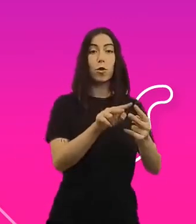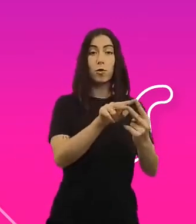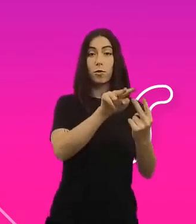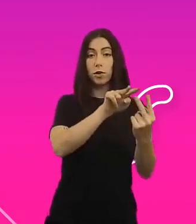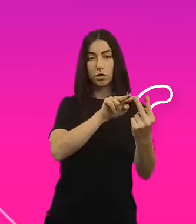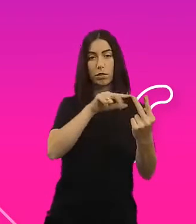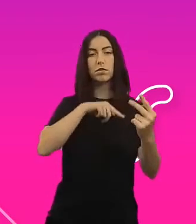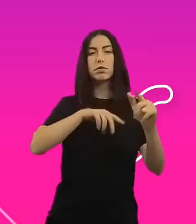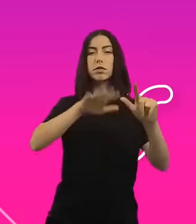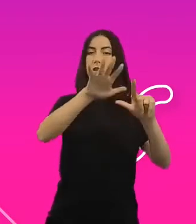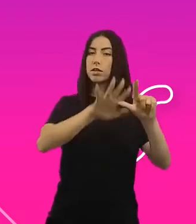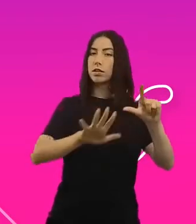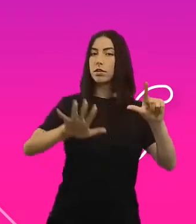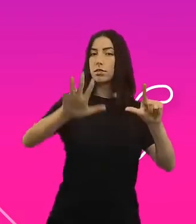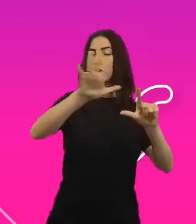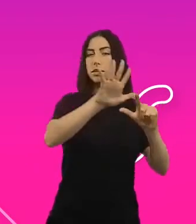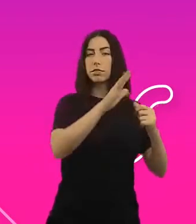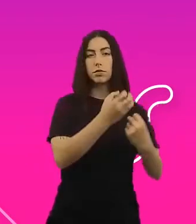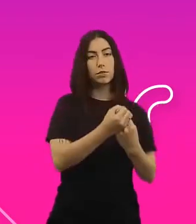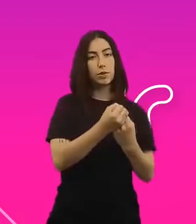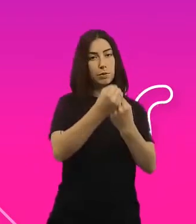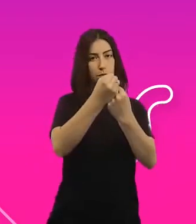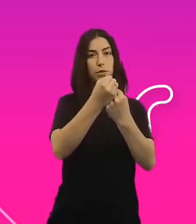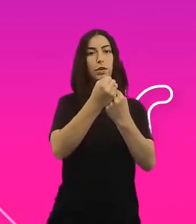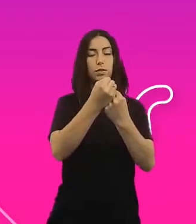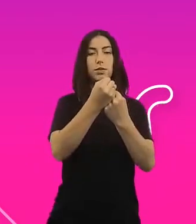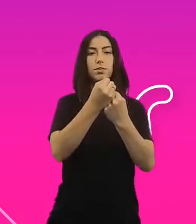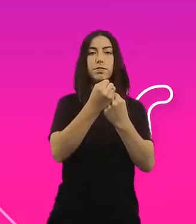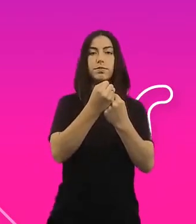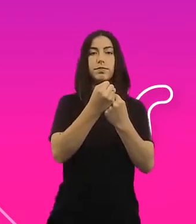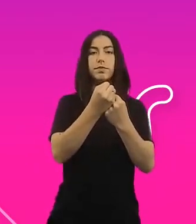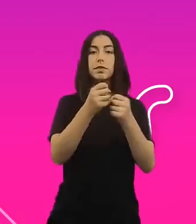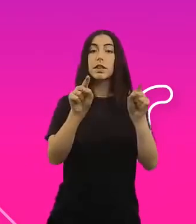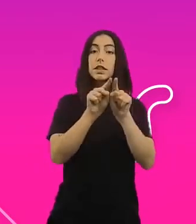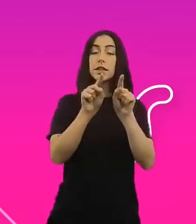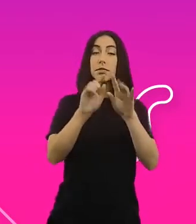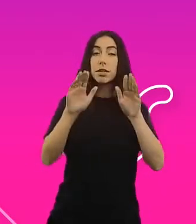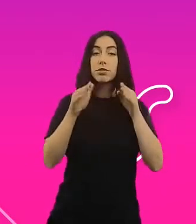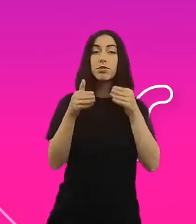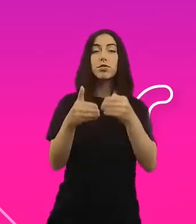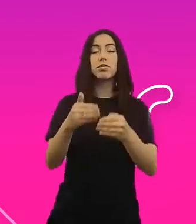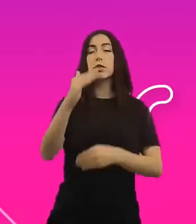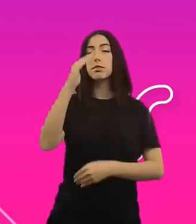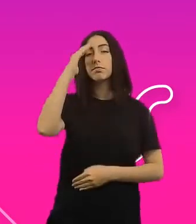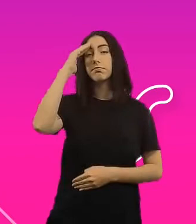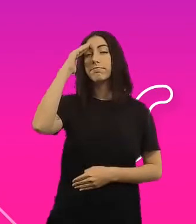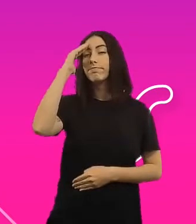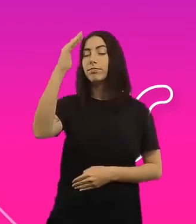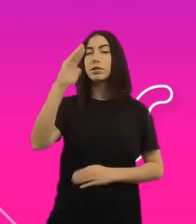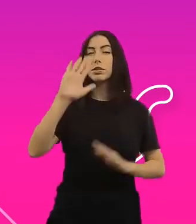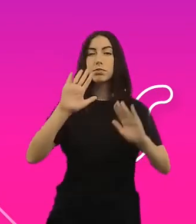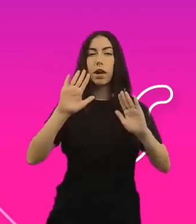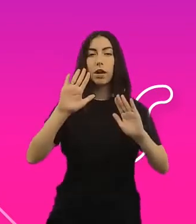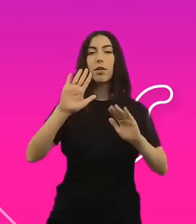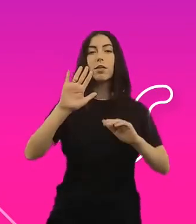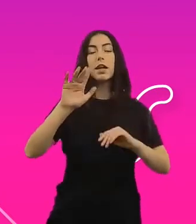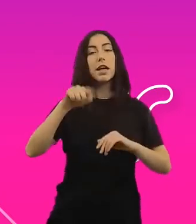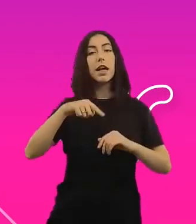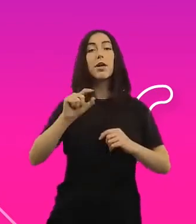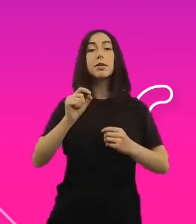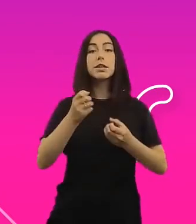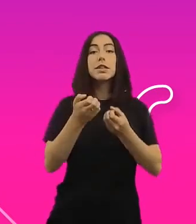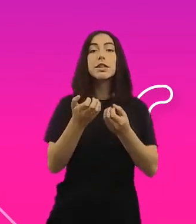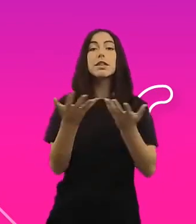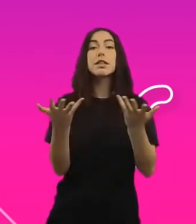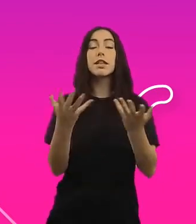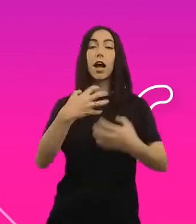de apoio, né? Fora isso, o foco principal e central do projeto é geração de renda, mas a